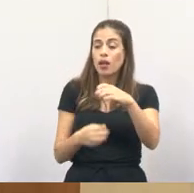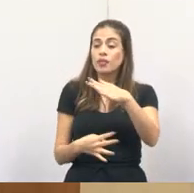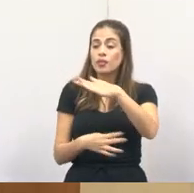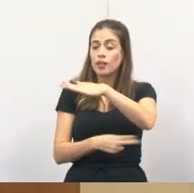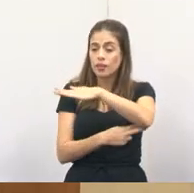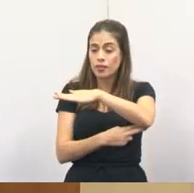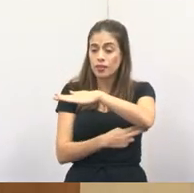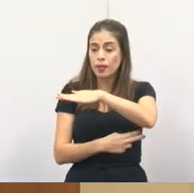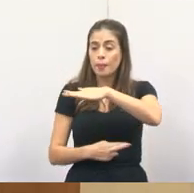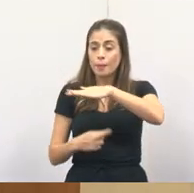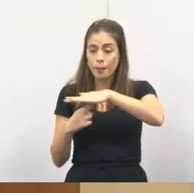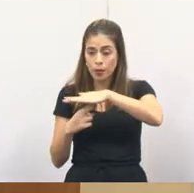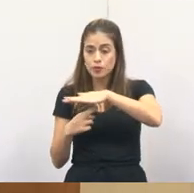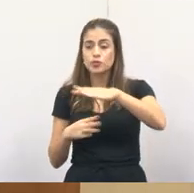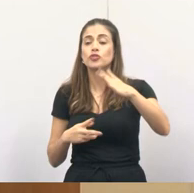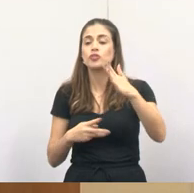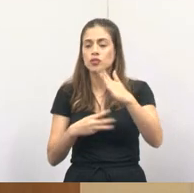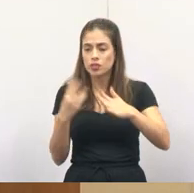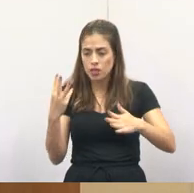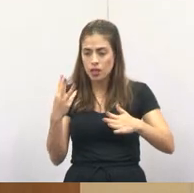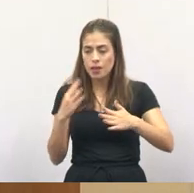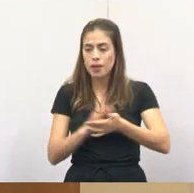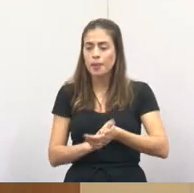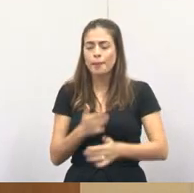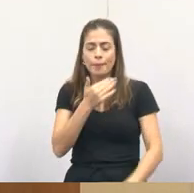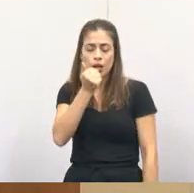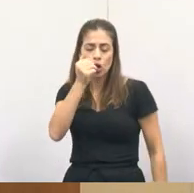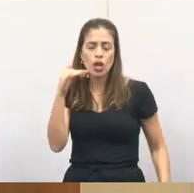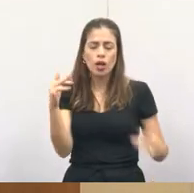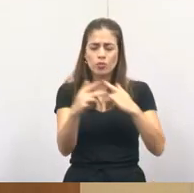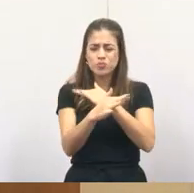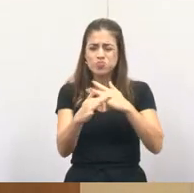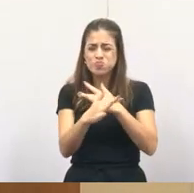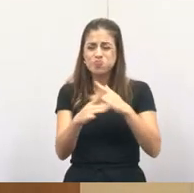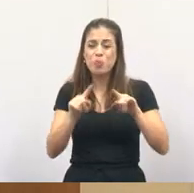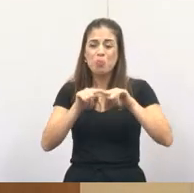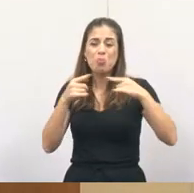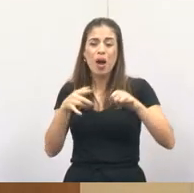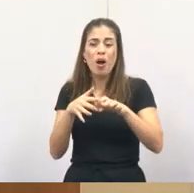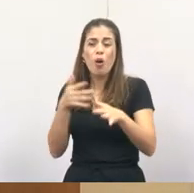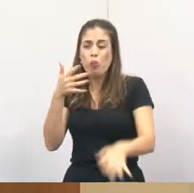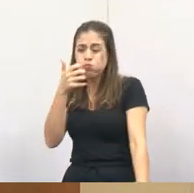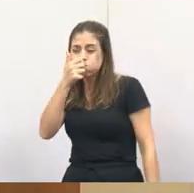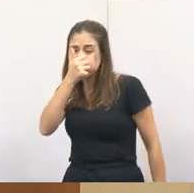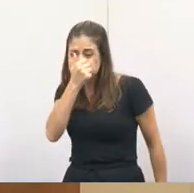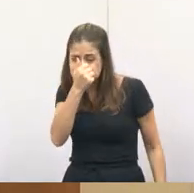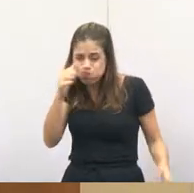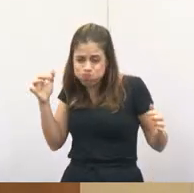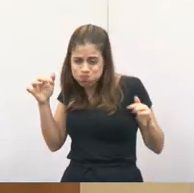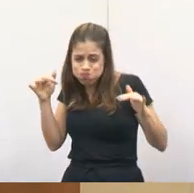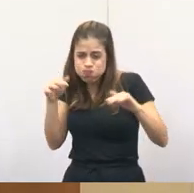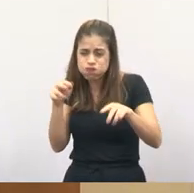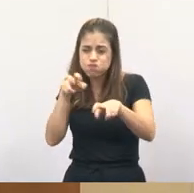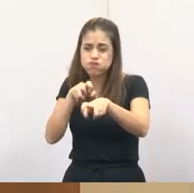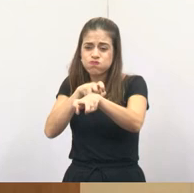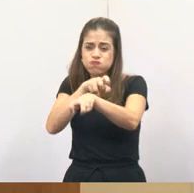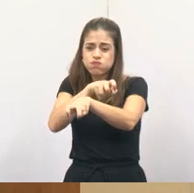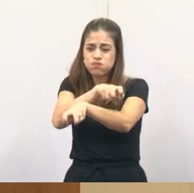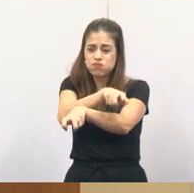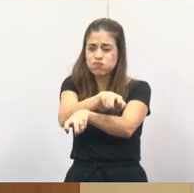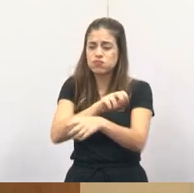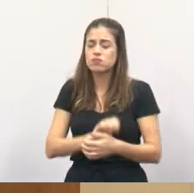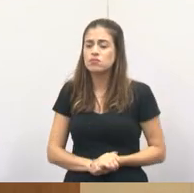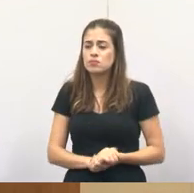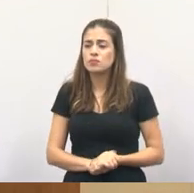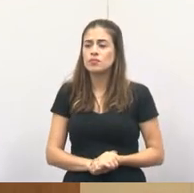mobilidade urbana da nossa cidade tá causando condicionamento inclusive na Malaquias então uma obra que foi